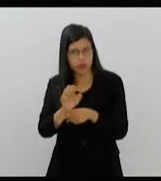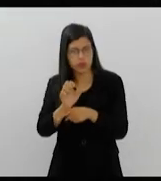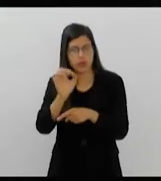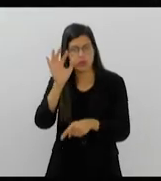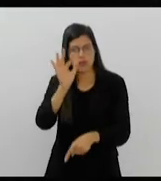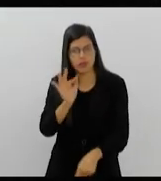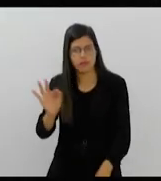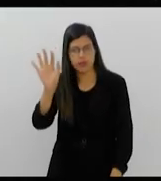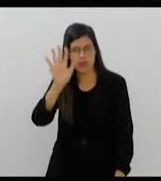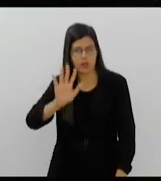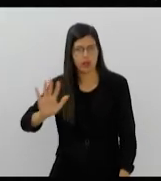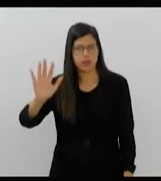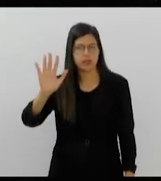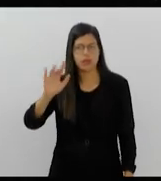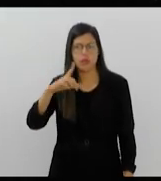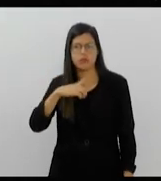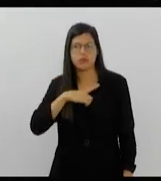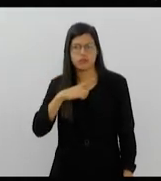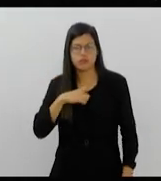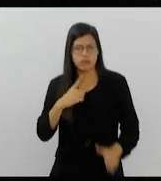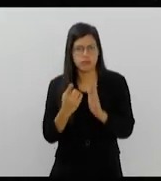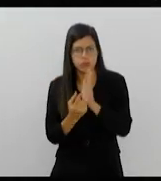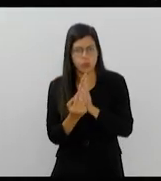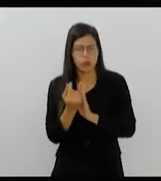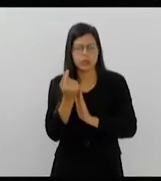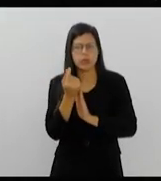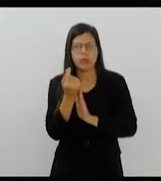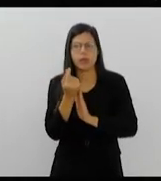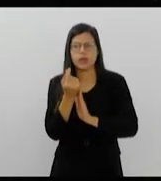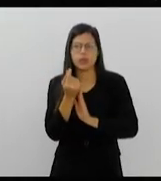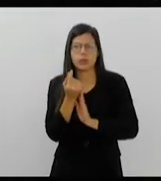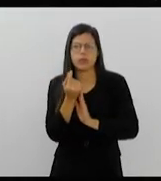federação, temos de orçamento